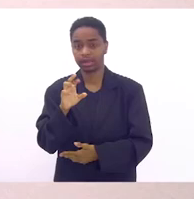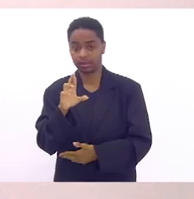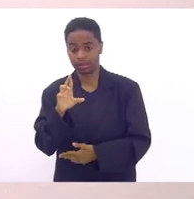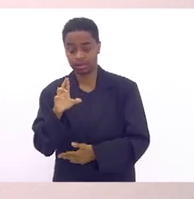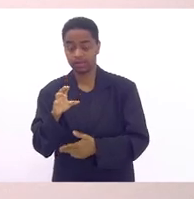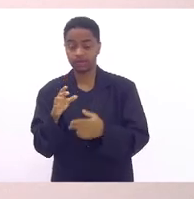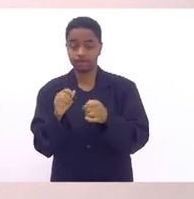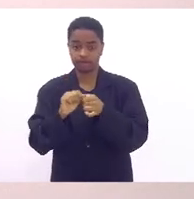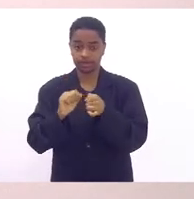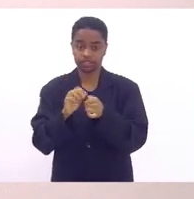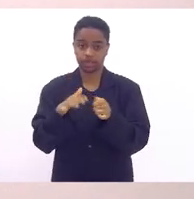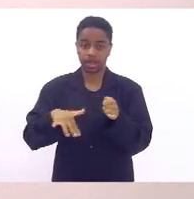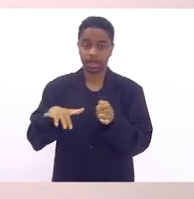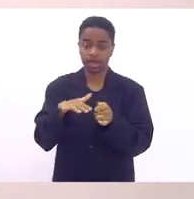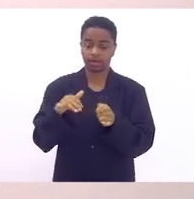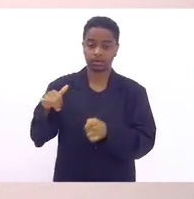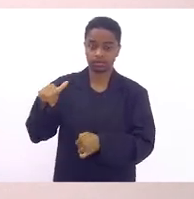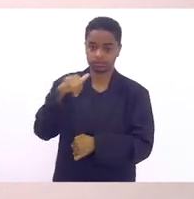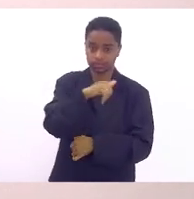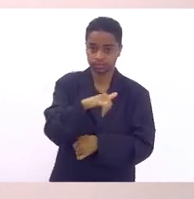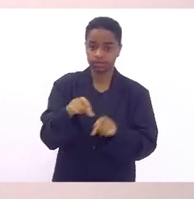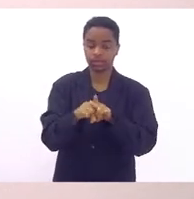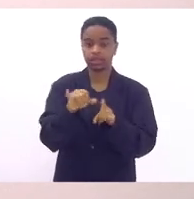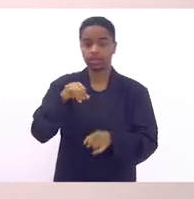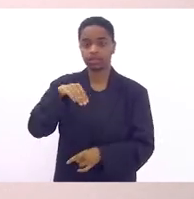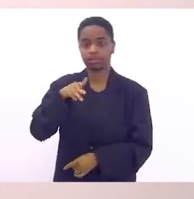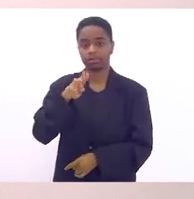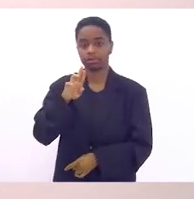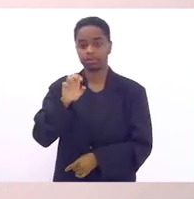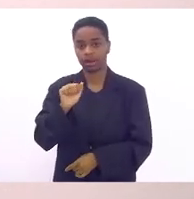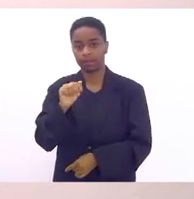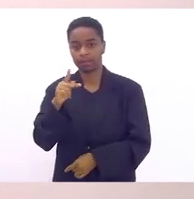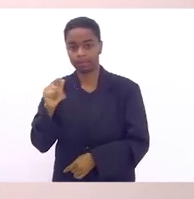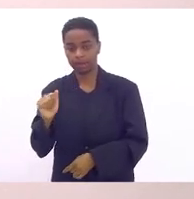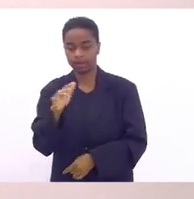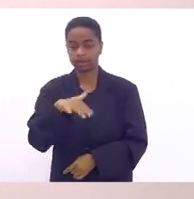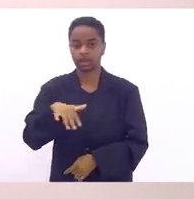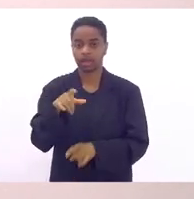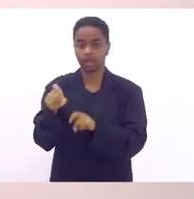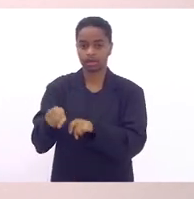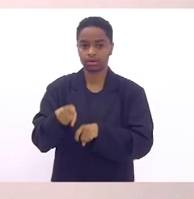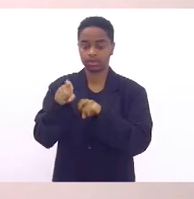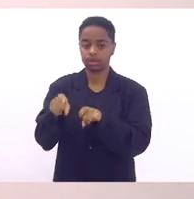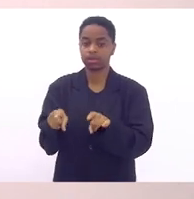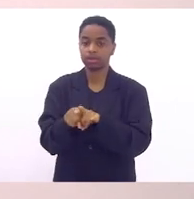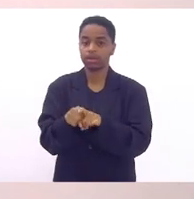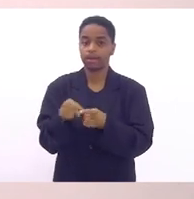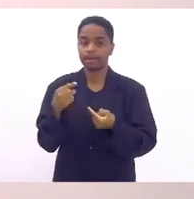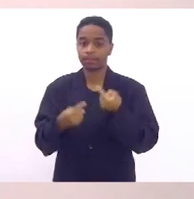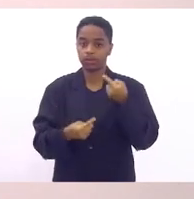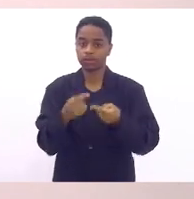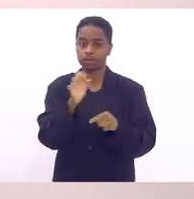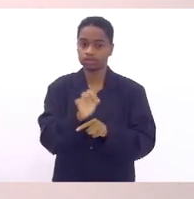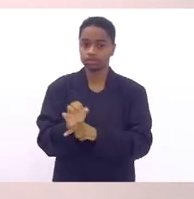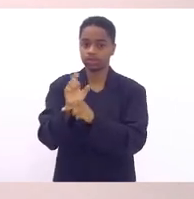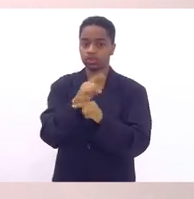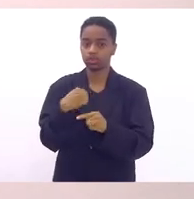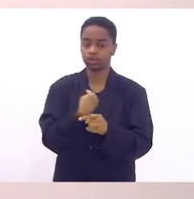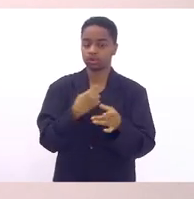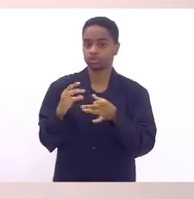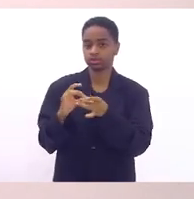fez na área do do do da Agricultura política de estados onde a gente articula o